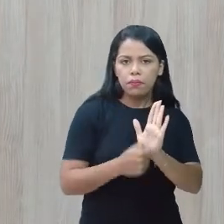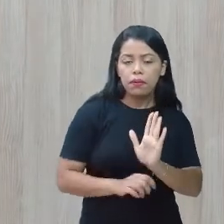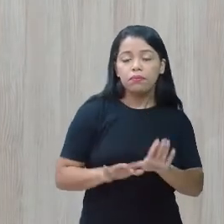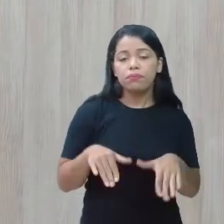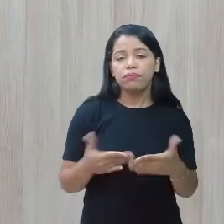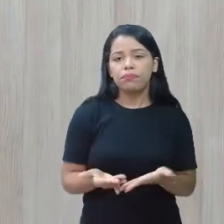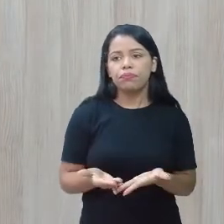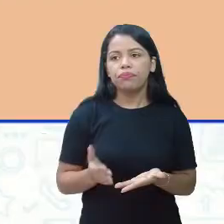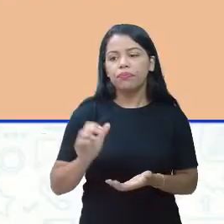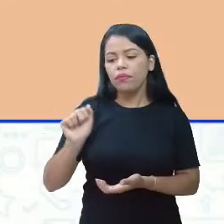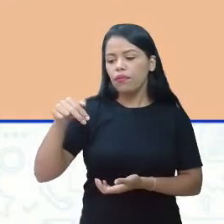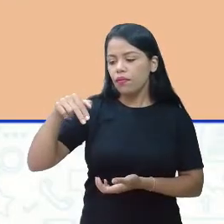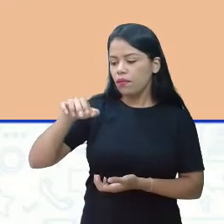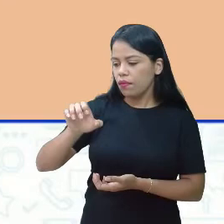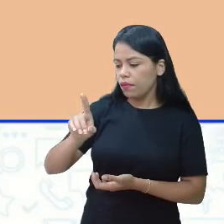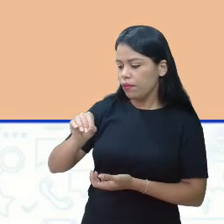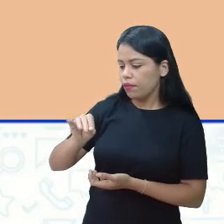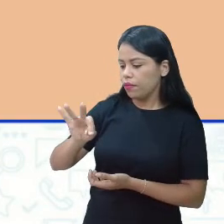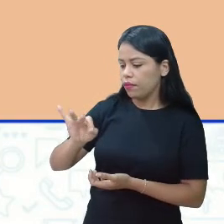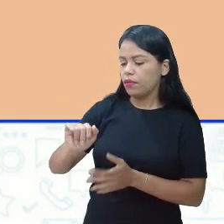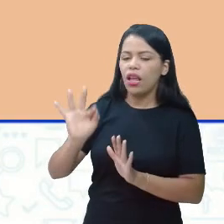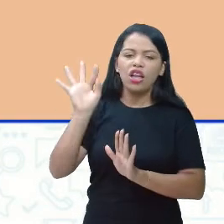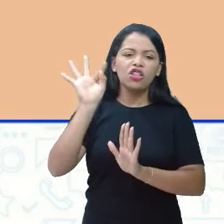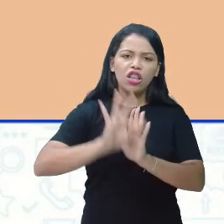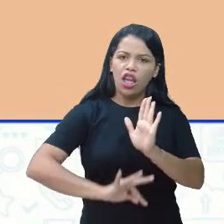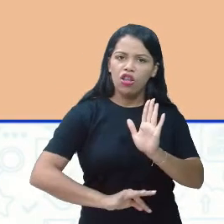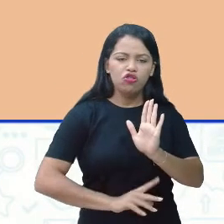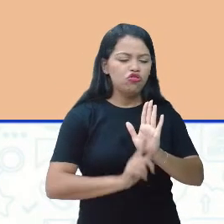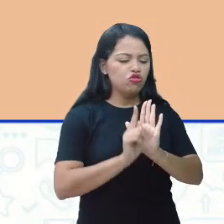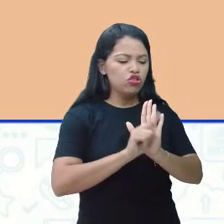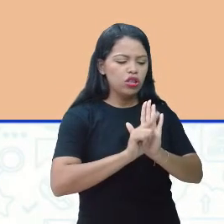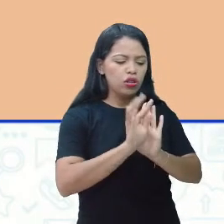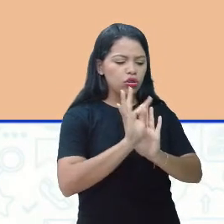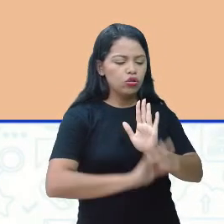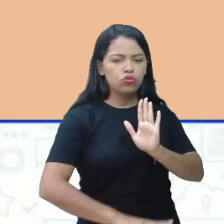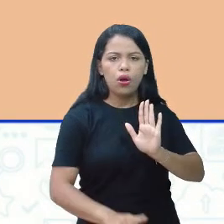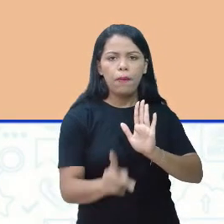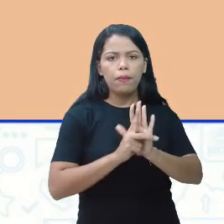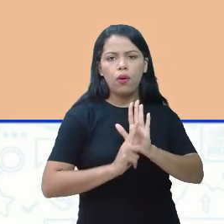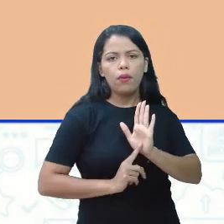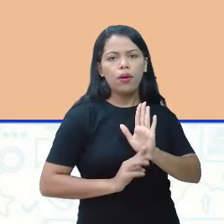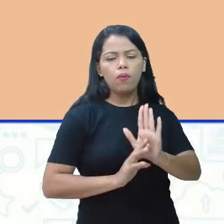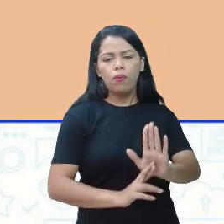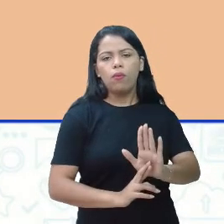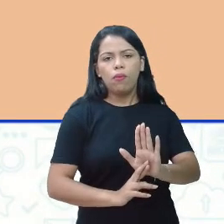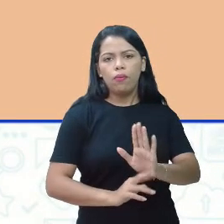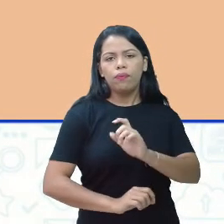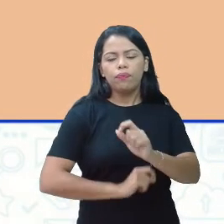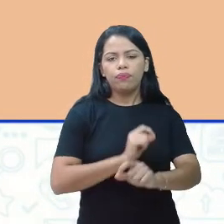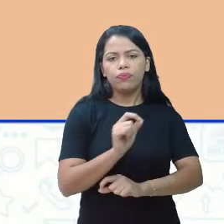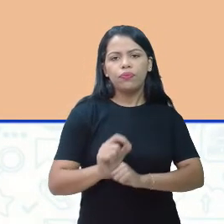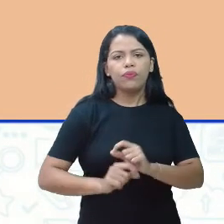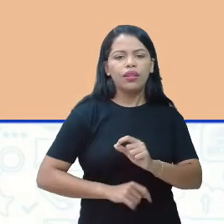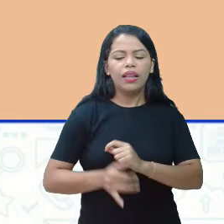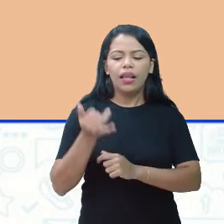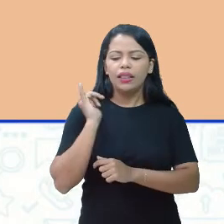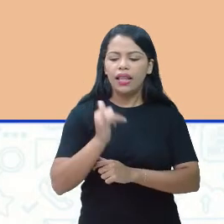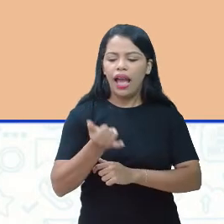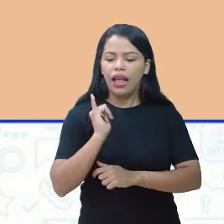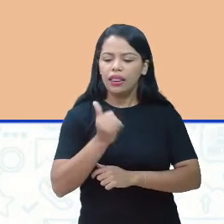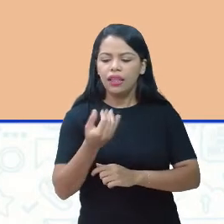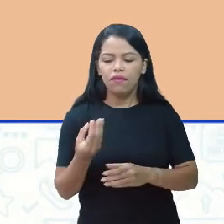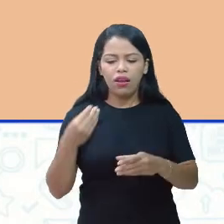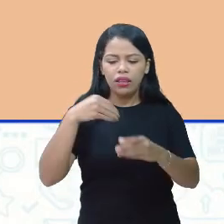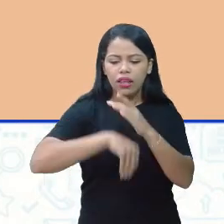Então, a anedota é um gênero textual que apresenta narrativa composta por